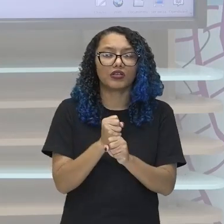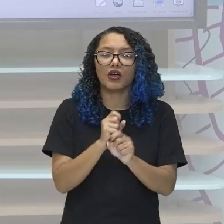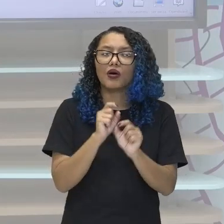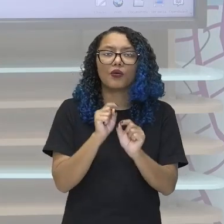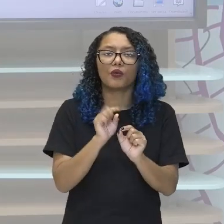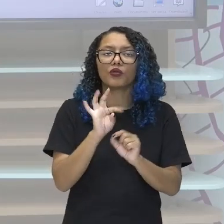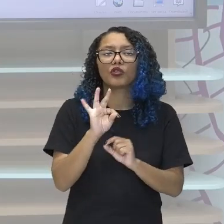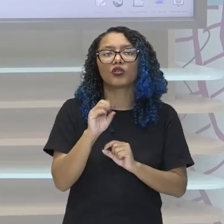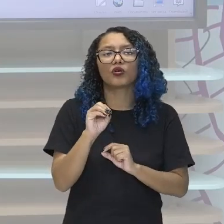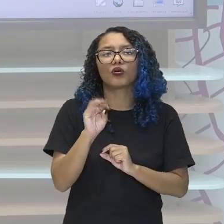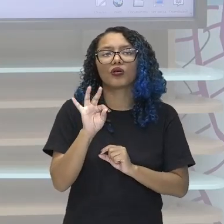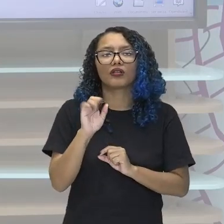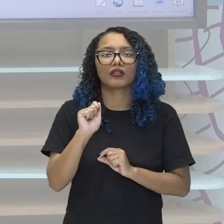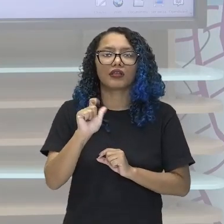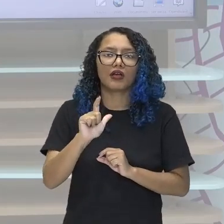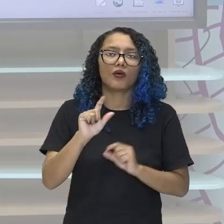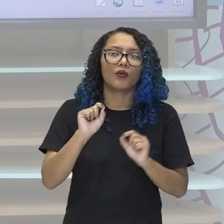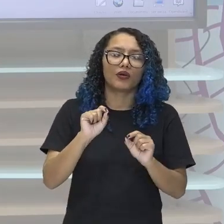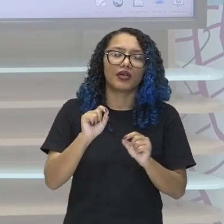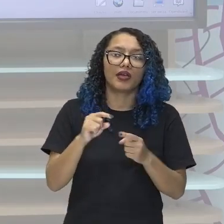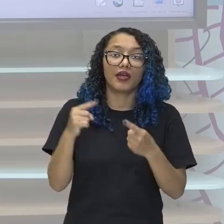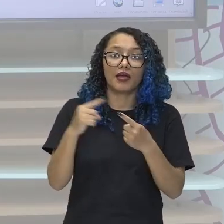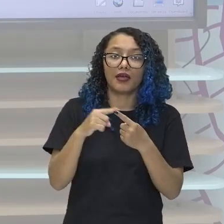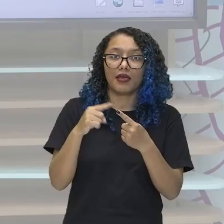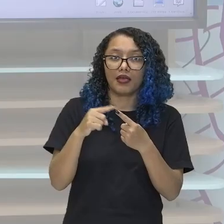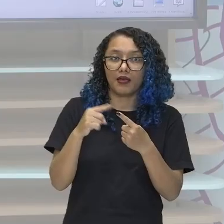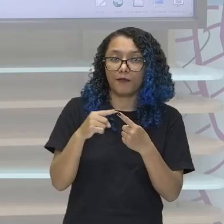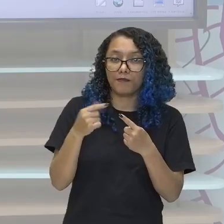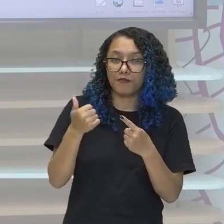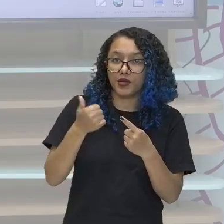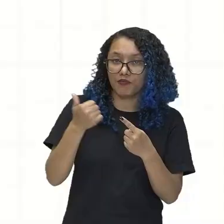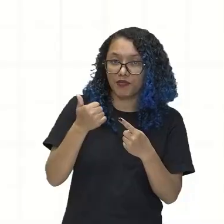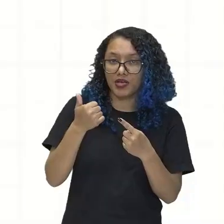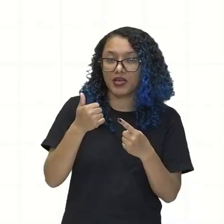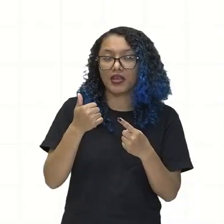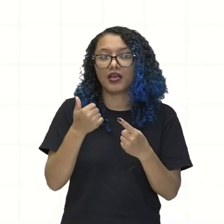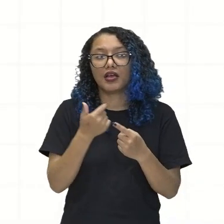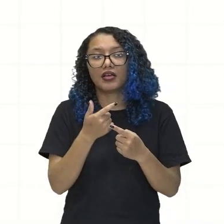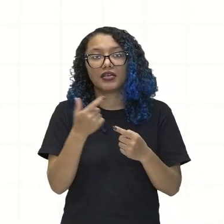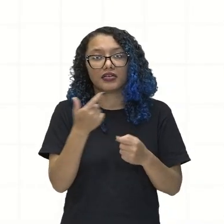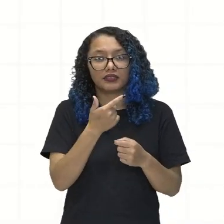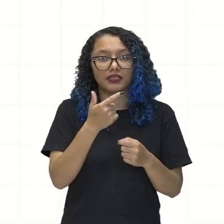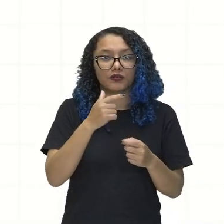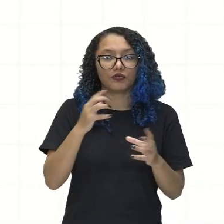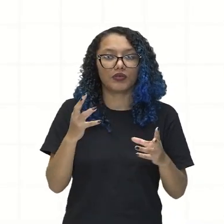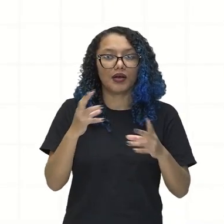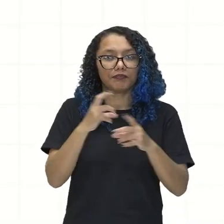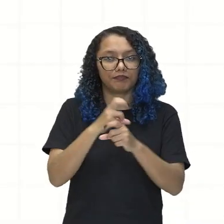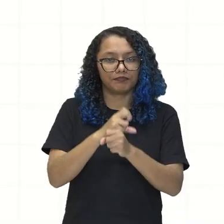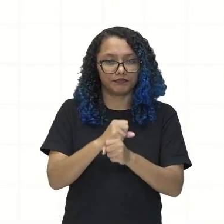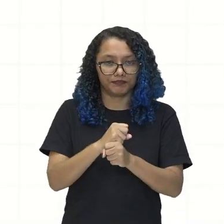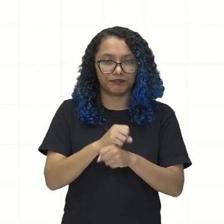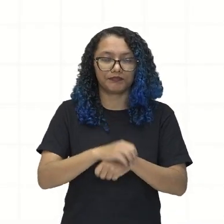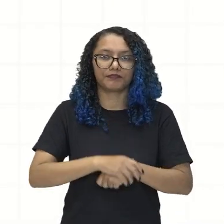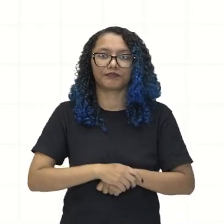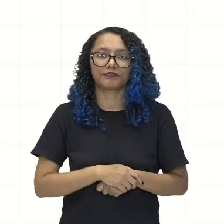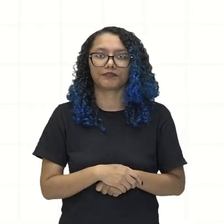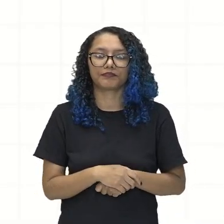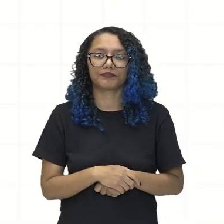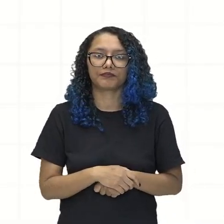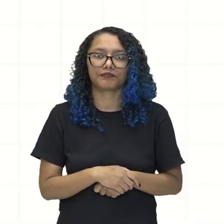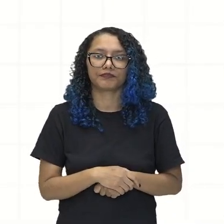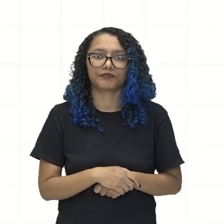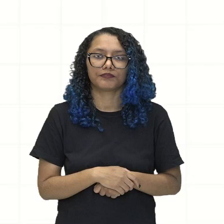primeira variável com a segunda variável. Então, vamos ver como é que fica esse total. Olha aqui. Então, no total